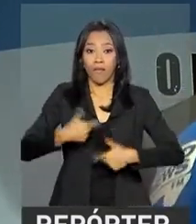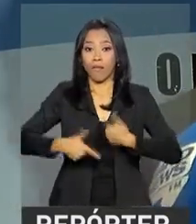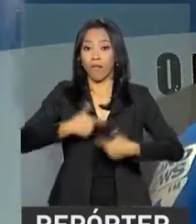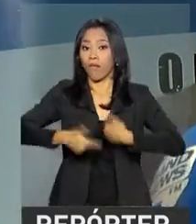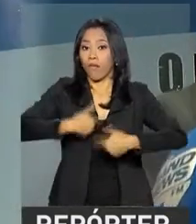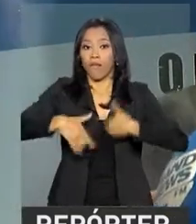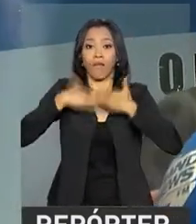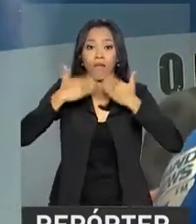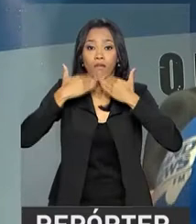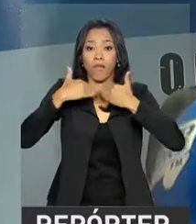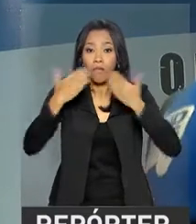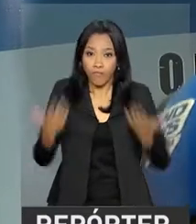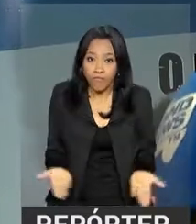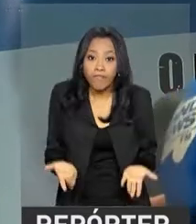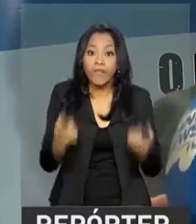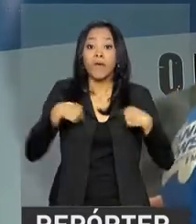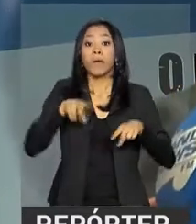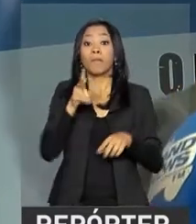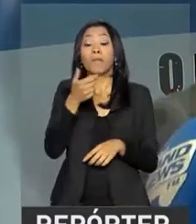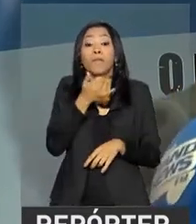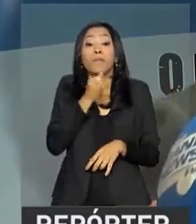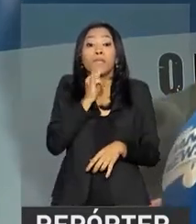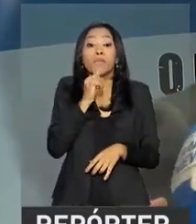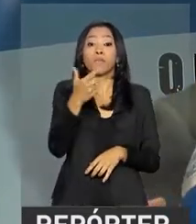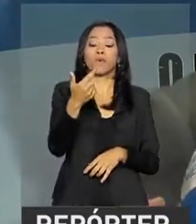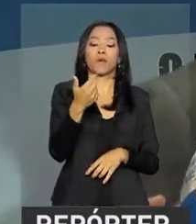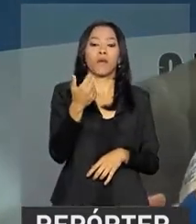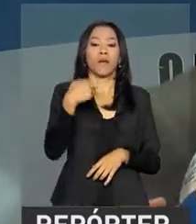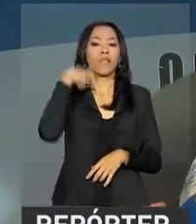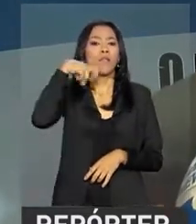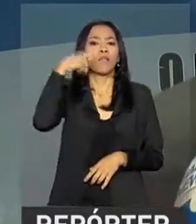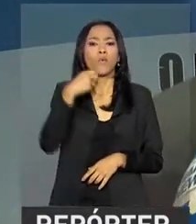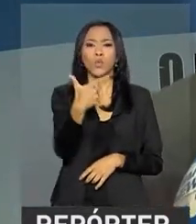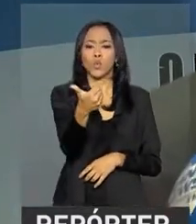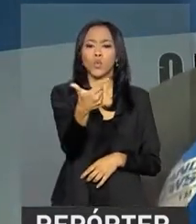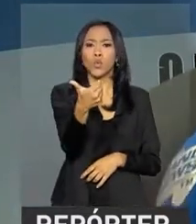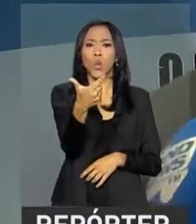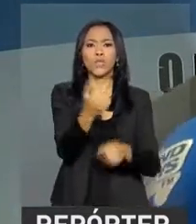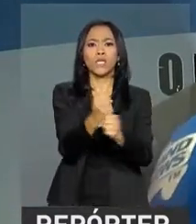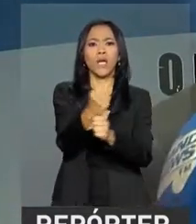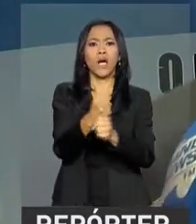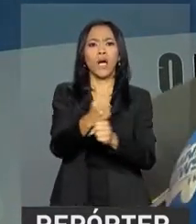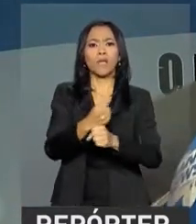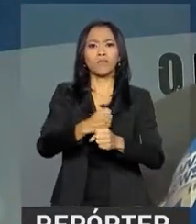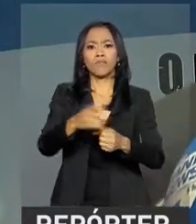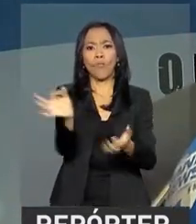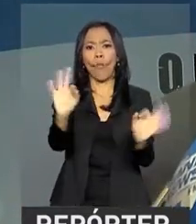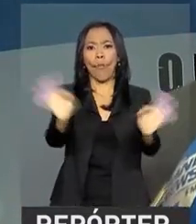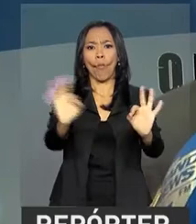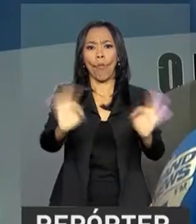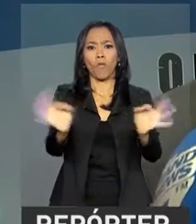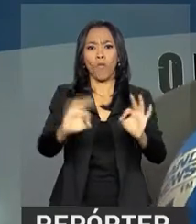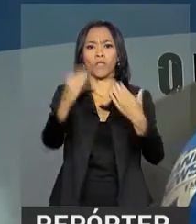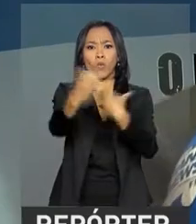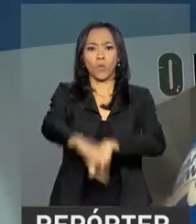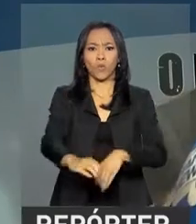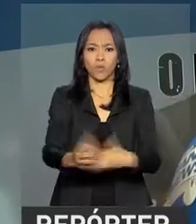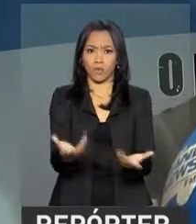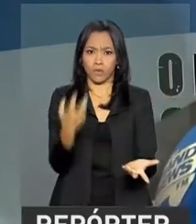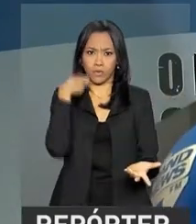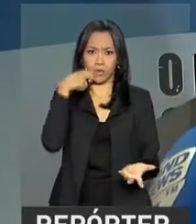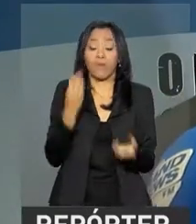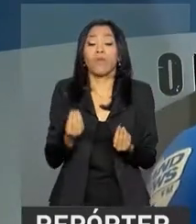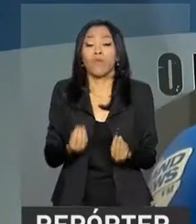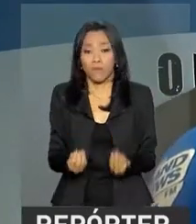do produto exemplo no rio grande do norte 12 anos sem fazer concurso da polícia militar como é que explica isso como é que se vai resolver o problema do norte se você não